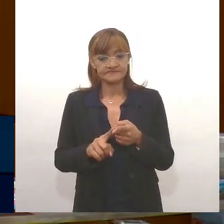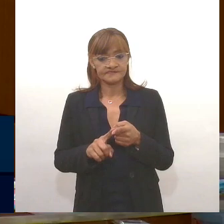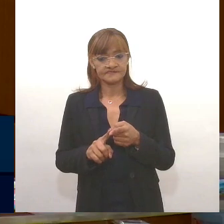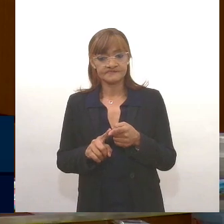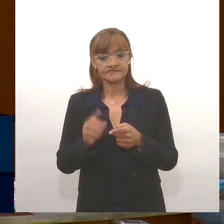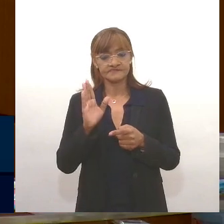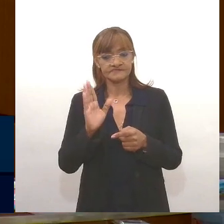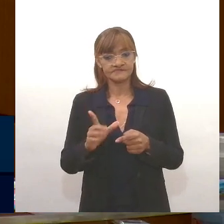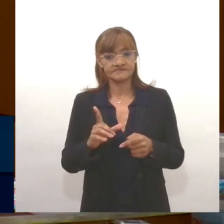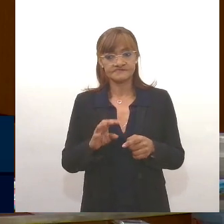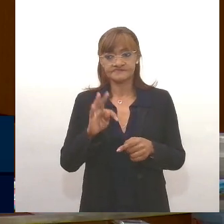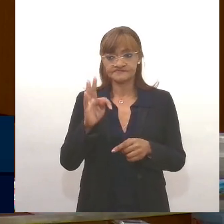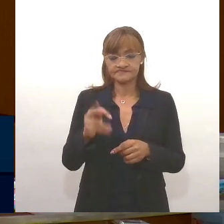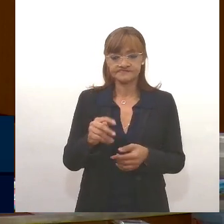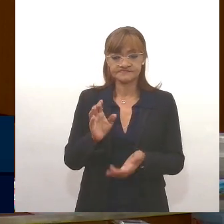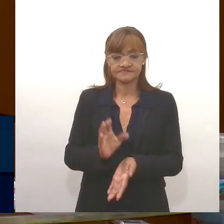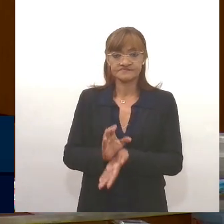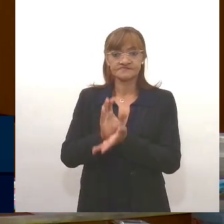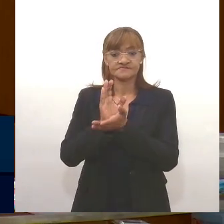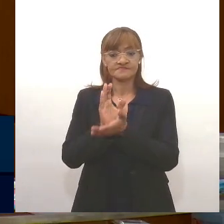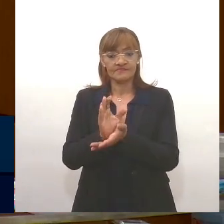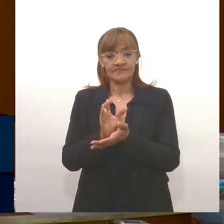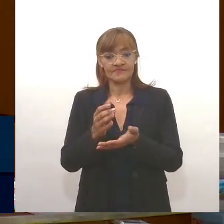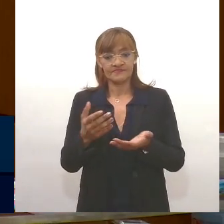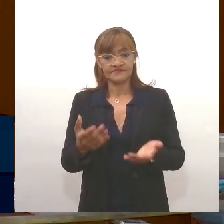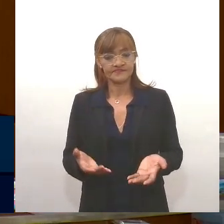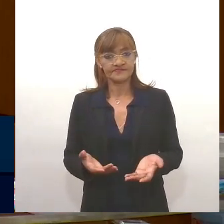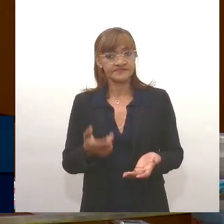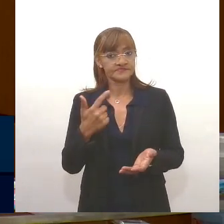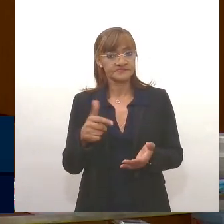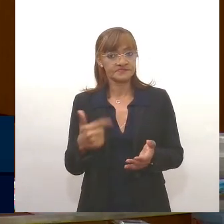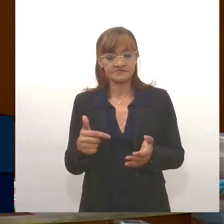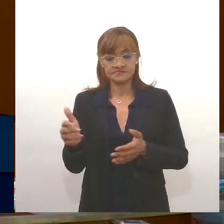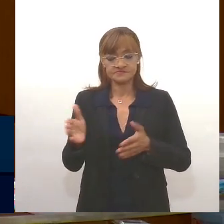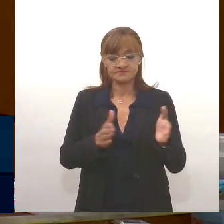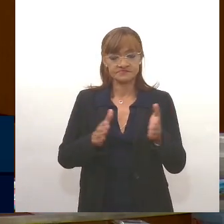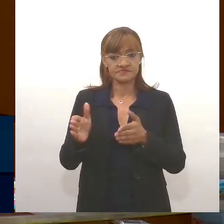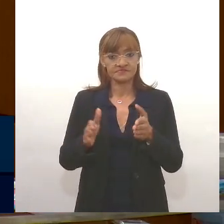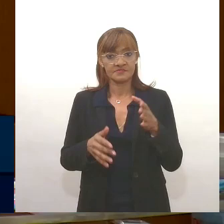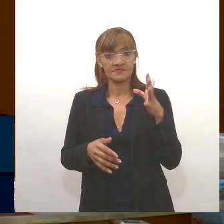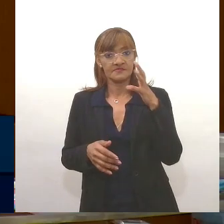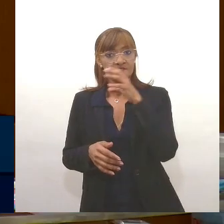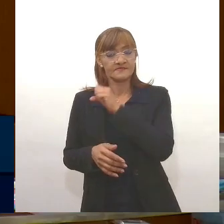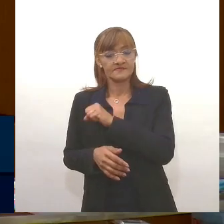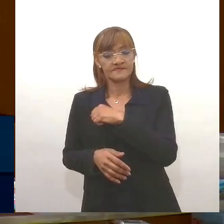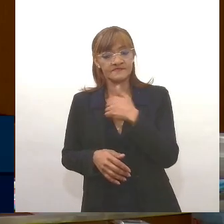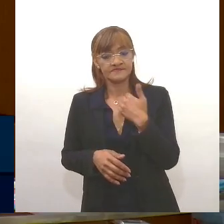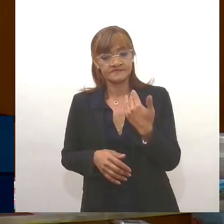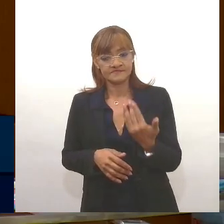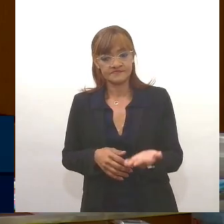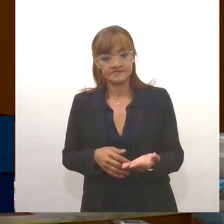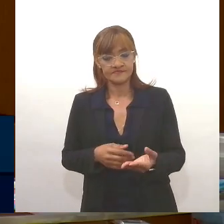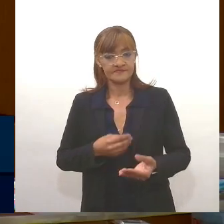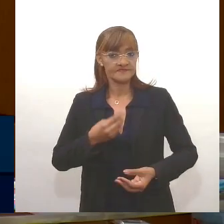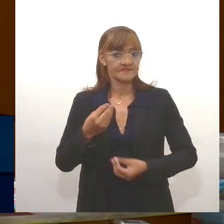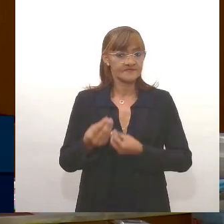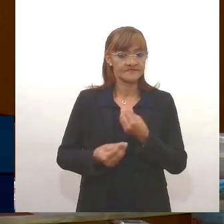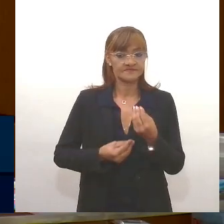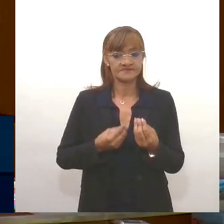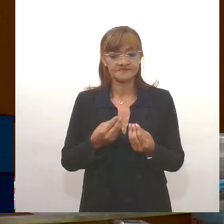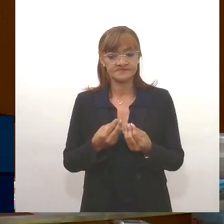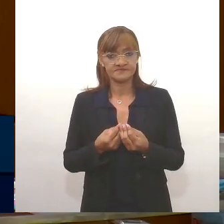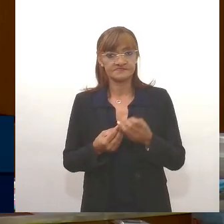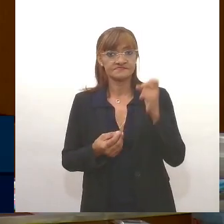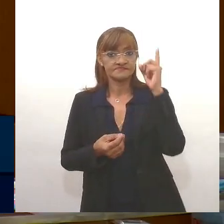Conselho não estabelece um Prazo Curto desse que restringe e dificulta senhor